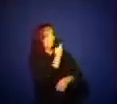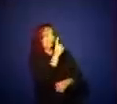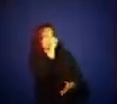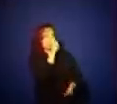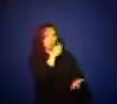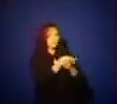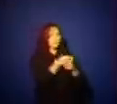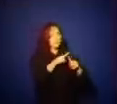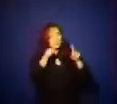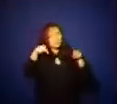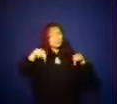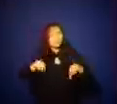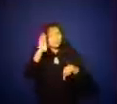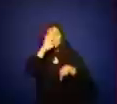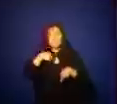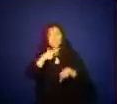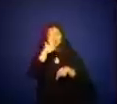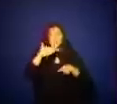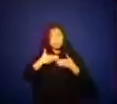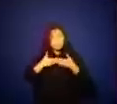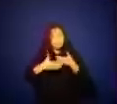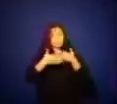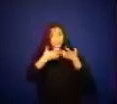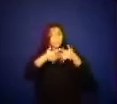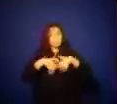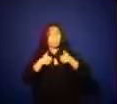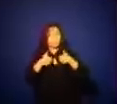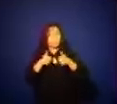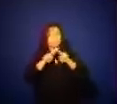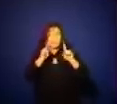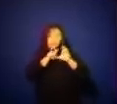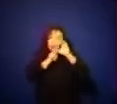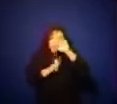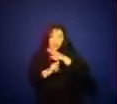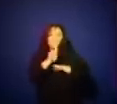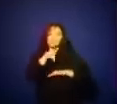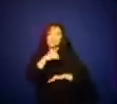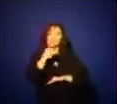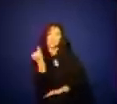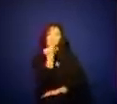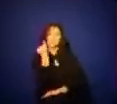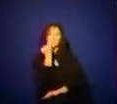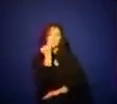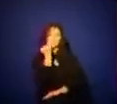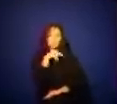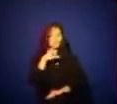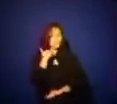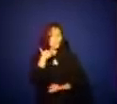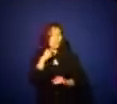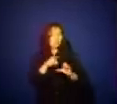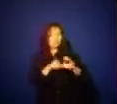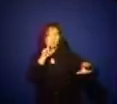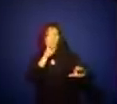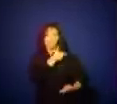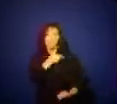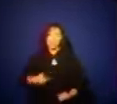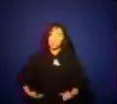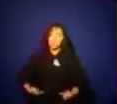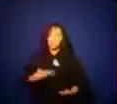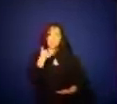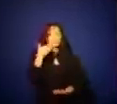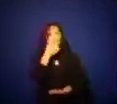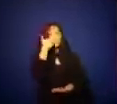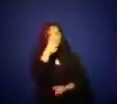acha que funciona bem então agora a autonomia é muito importante a gente tem assim muita evidência curiosamente eu olhei não tem